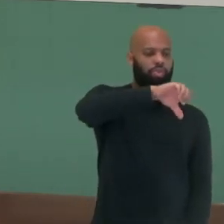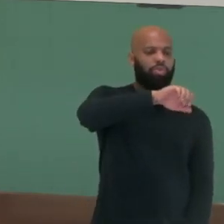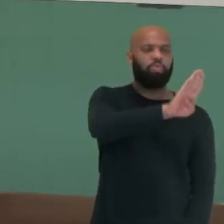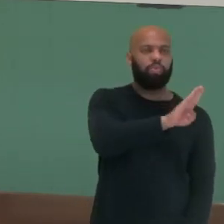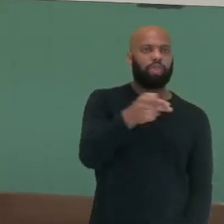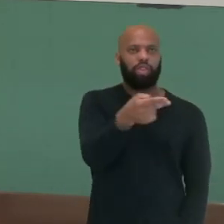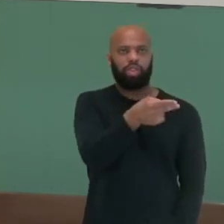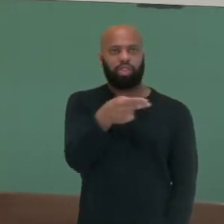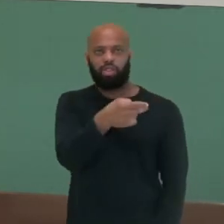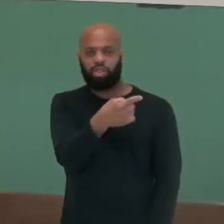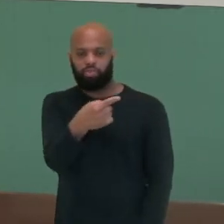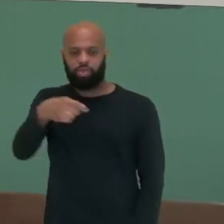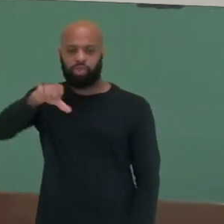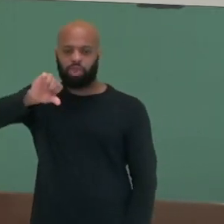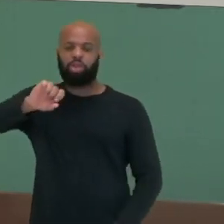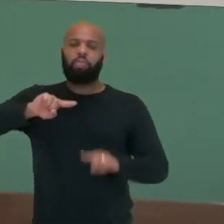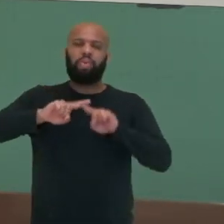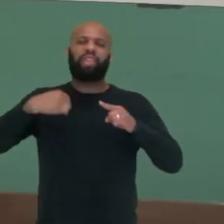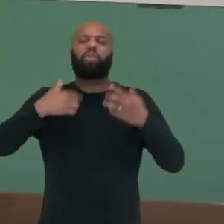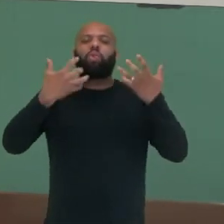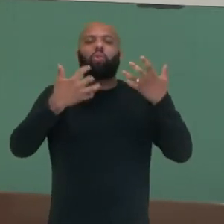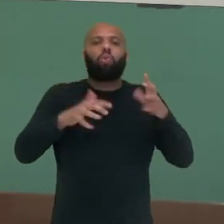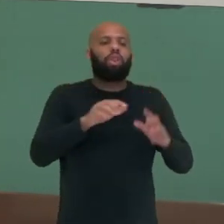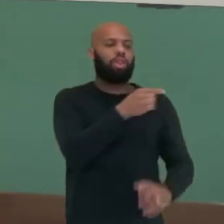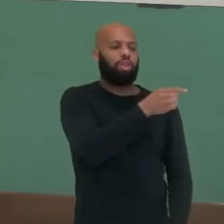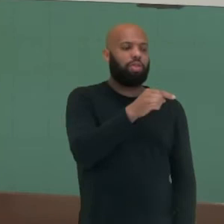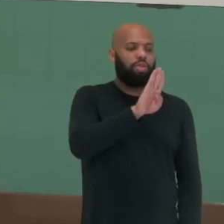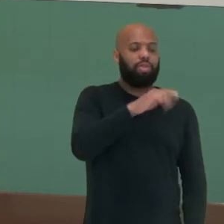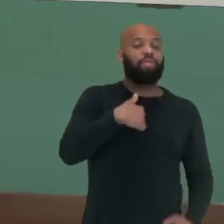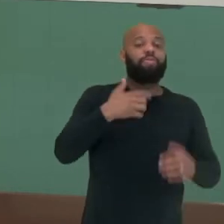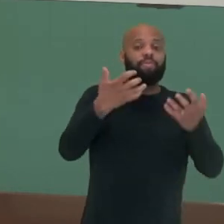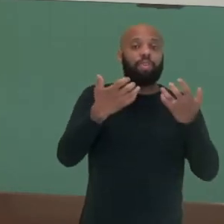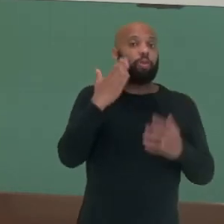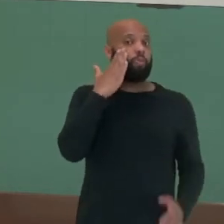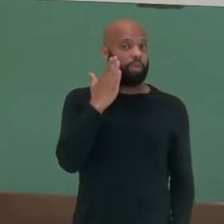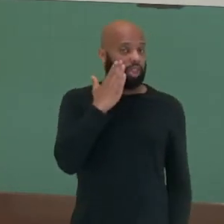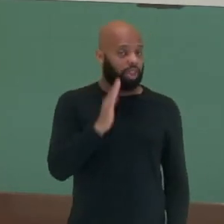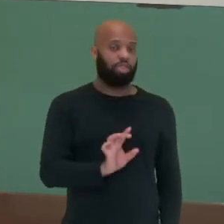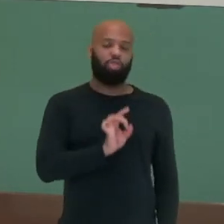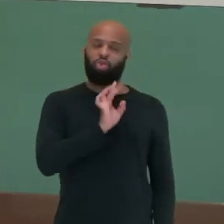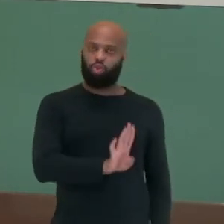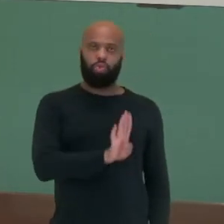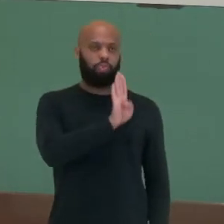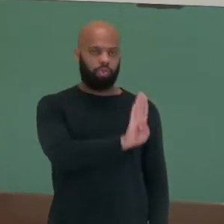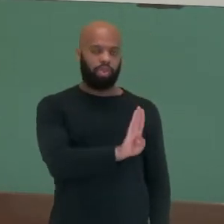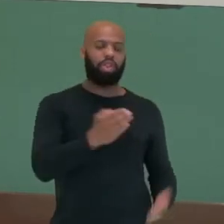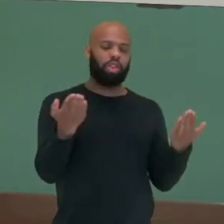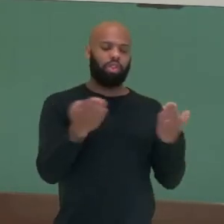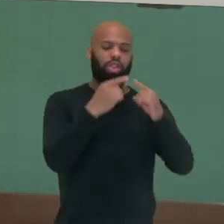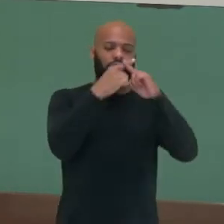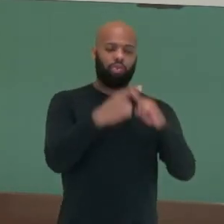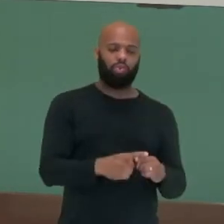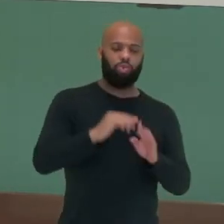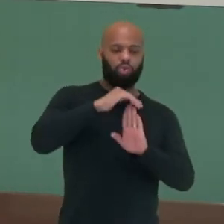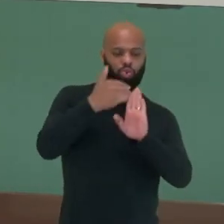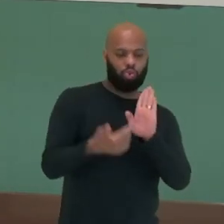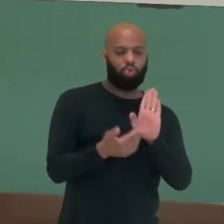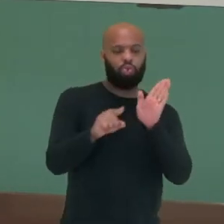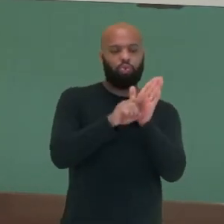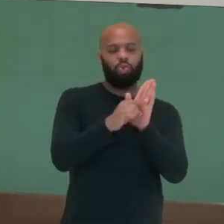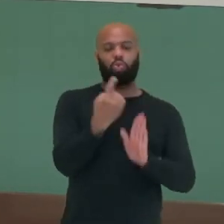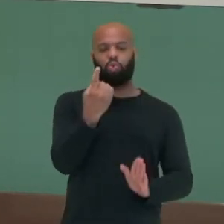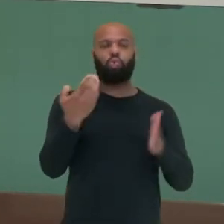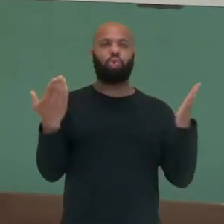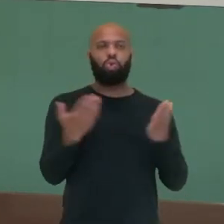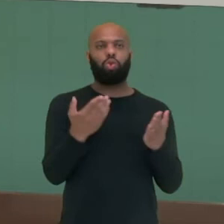menos 9. Como nós não queremos saber o valor de menos B, a gente quer saber o valor de B, multiplicamos tudo por menos 1, portanto B é